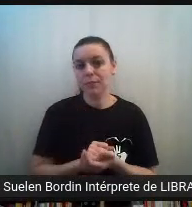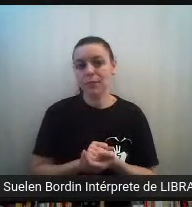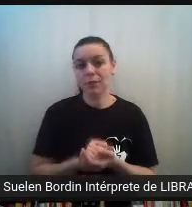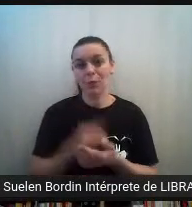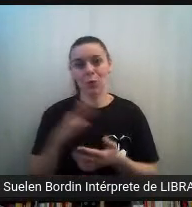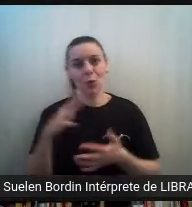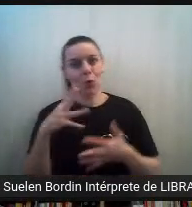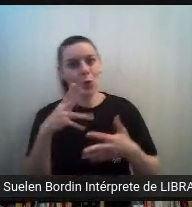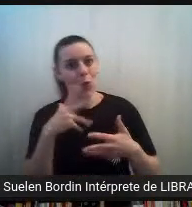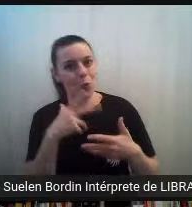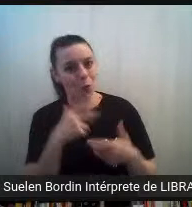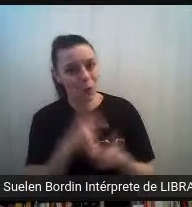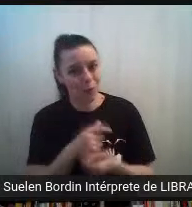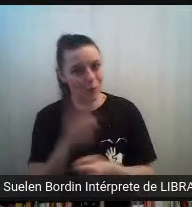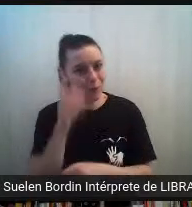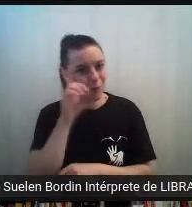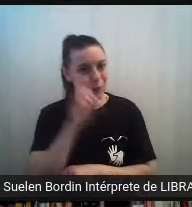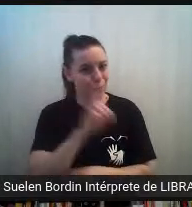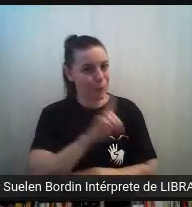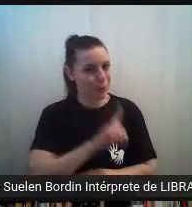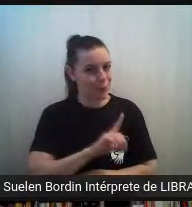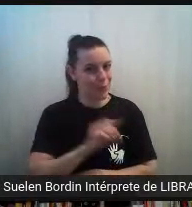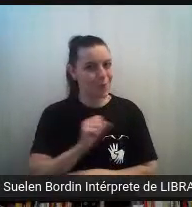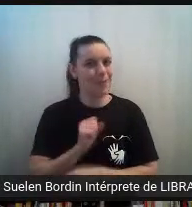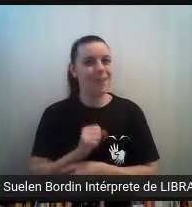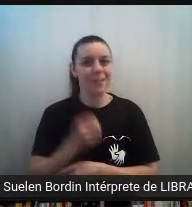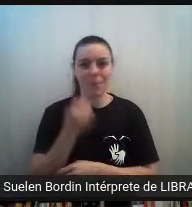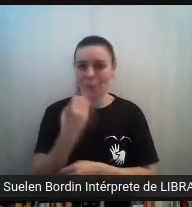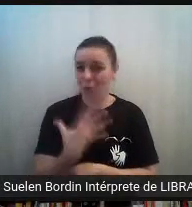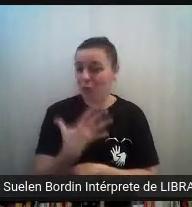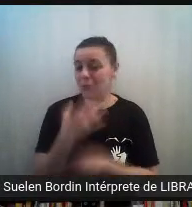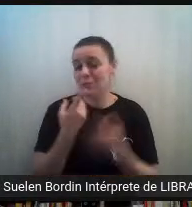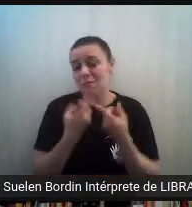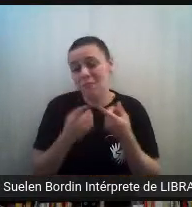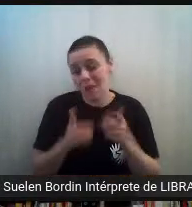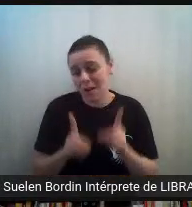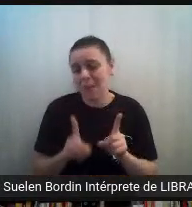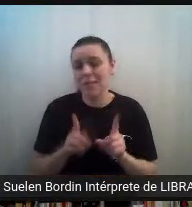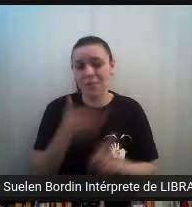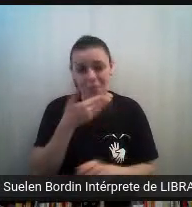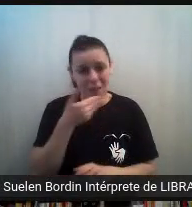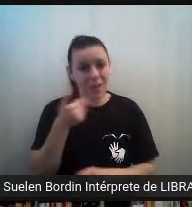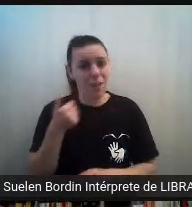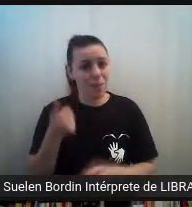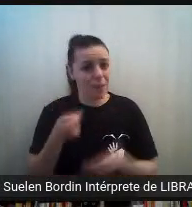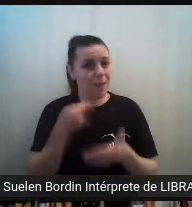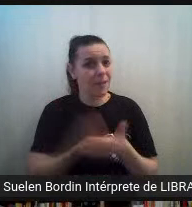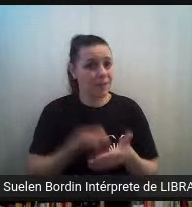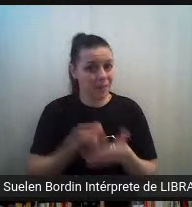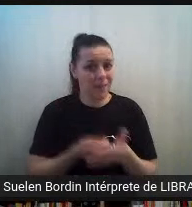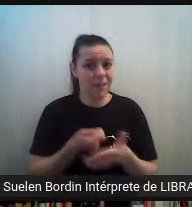rosas, nem todos os dias são cor-de-rosa, mas que vale a pena toda essa...